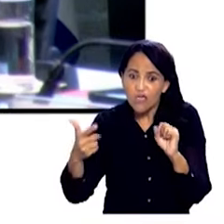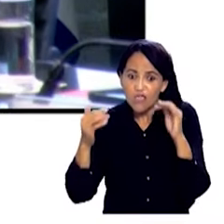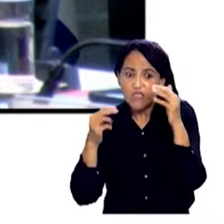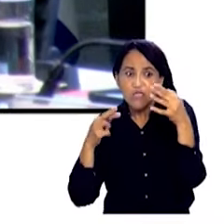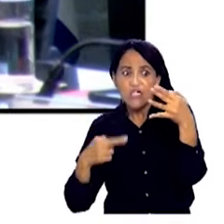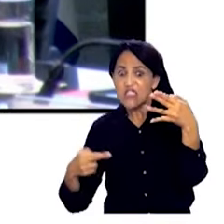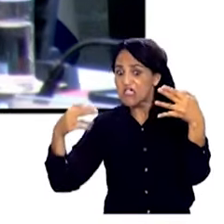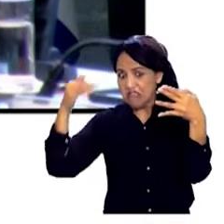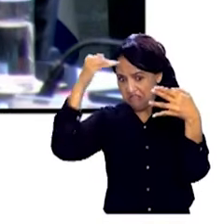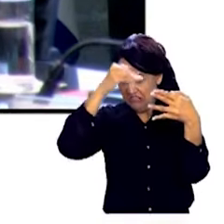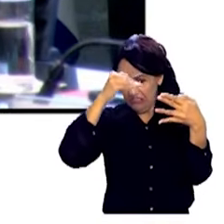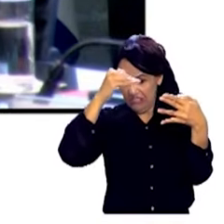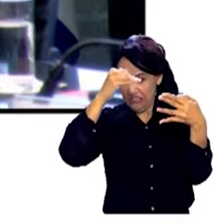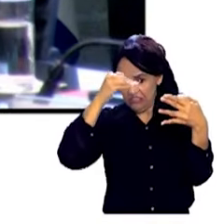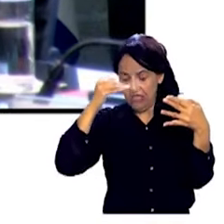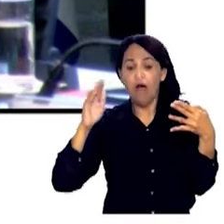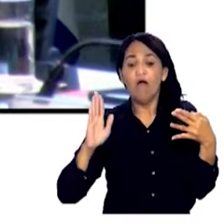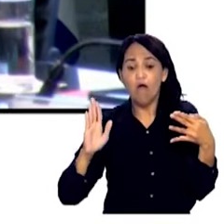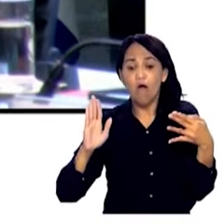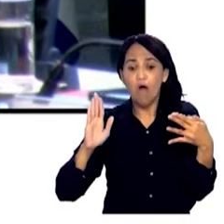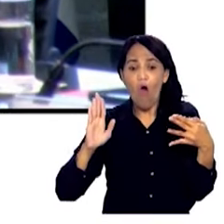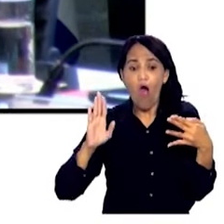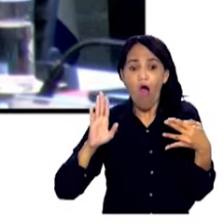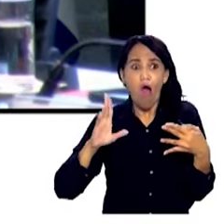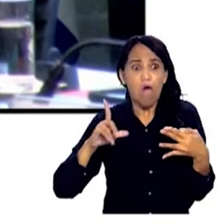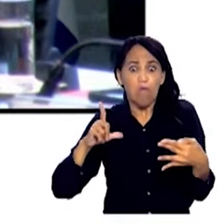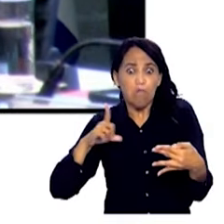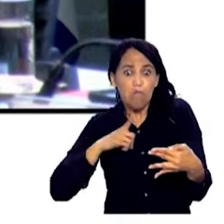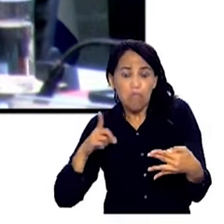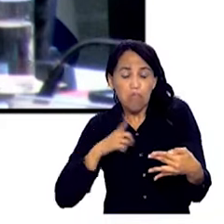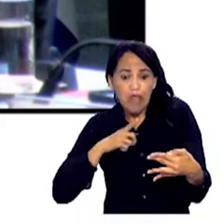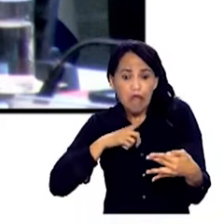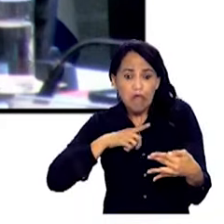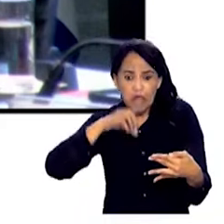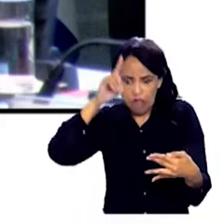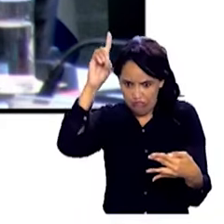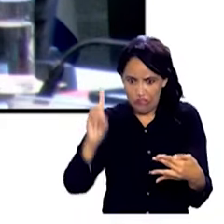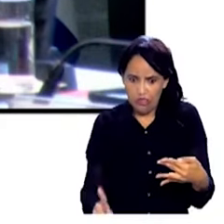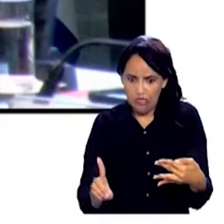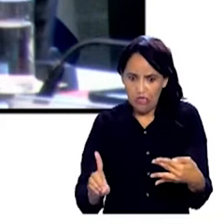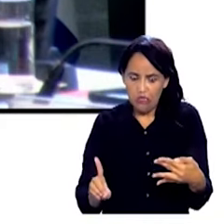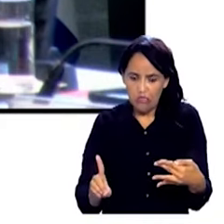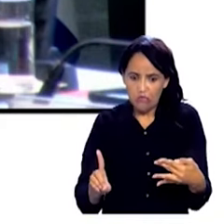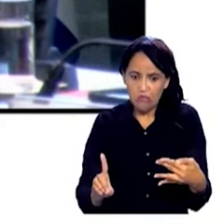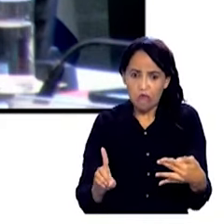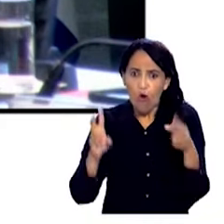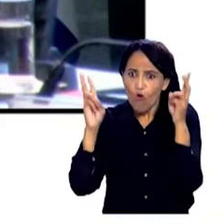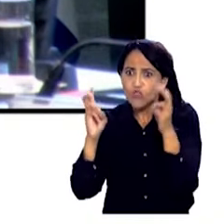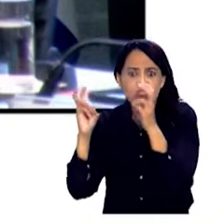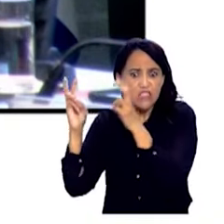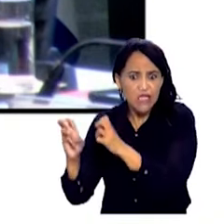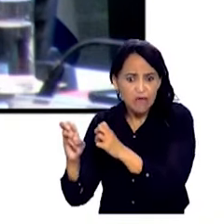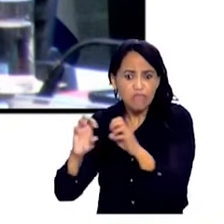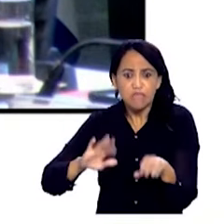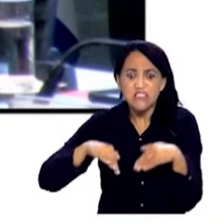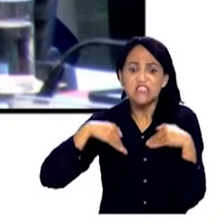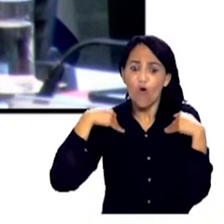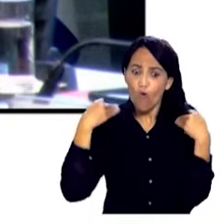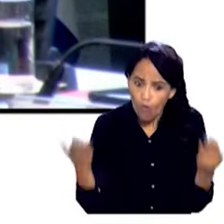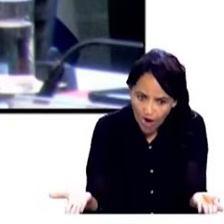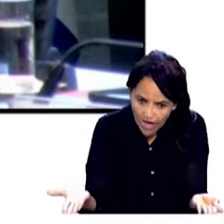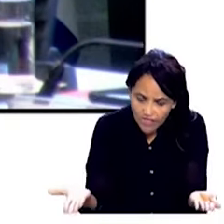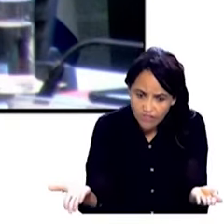direitos é uma outra pergunta importante eh como é que eles decidem tem votos